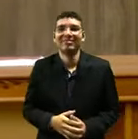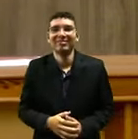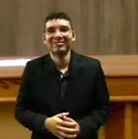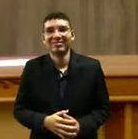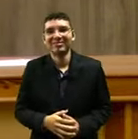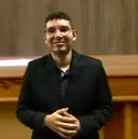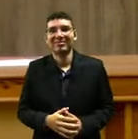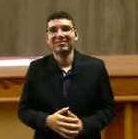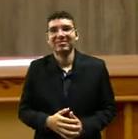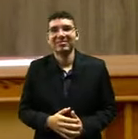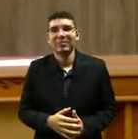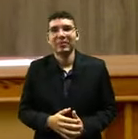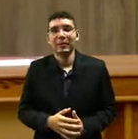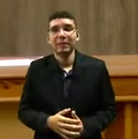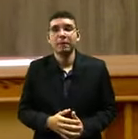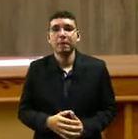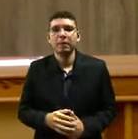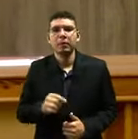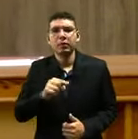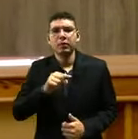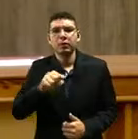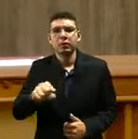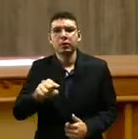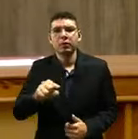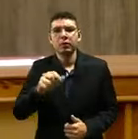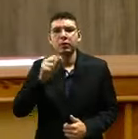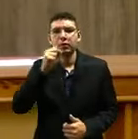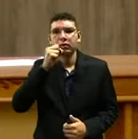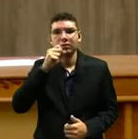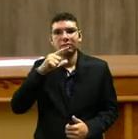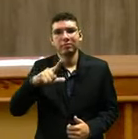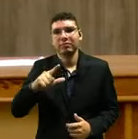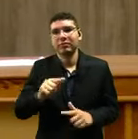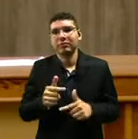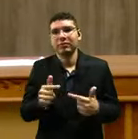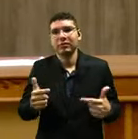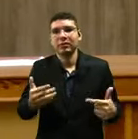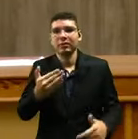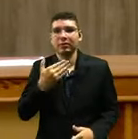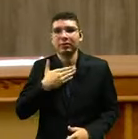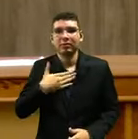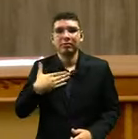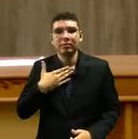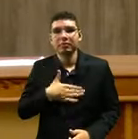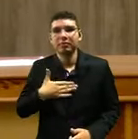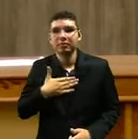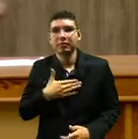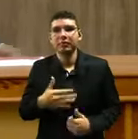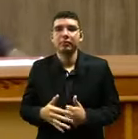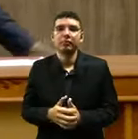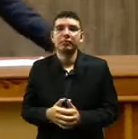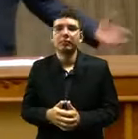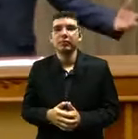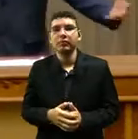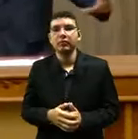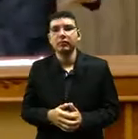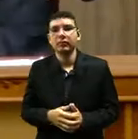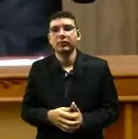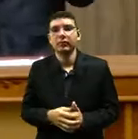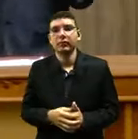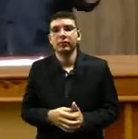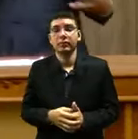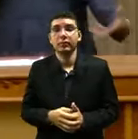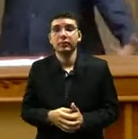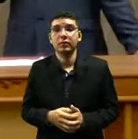não Tu é um sal íp tu não reage irmão na hora que o